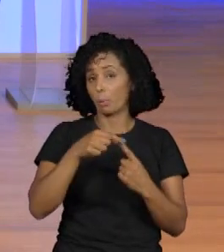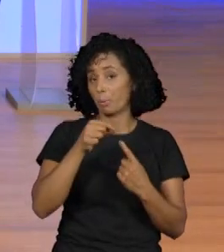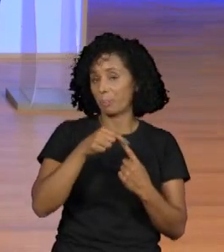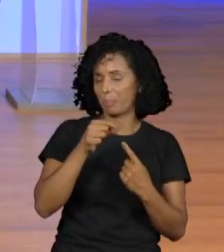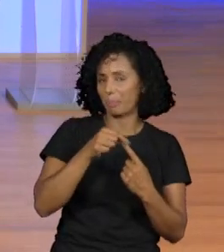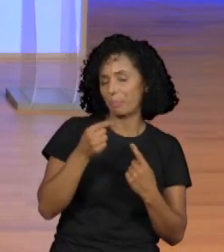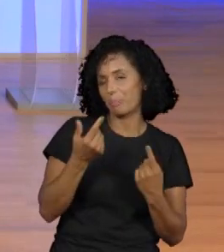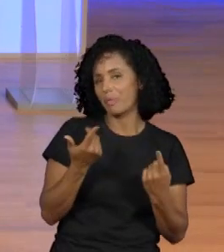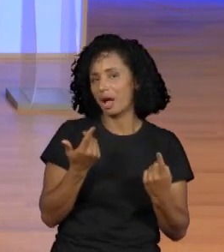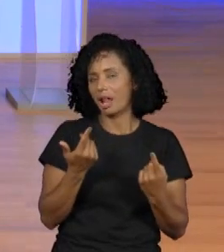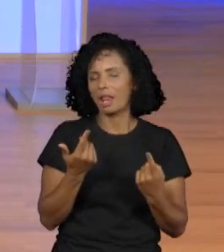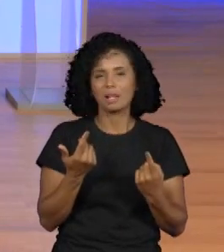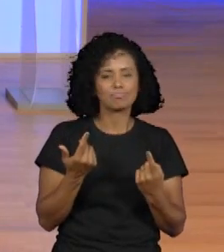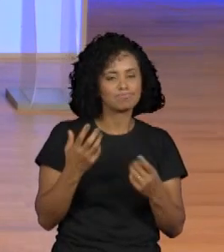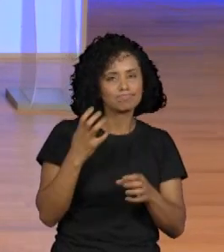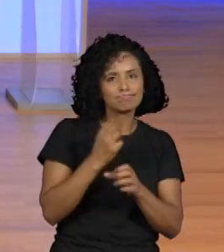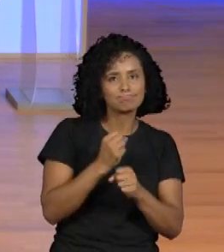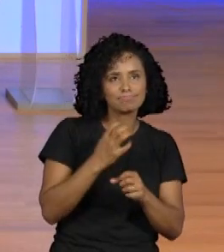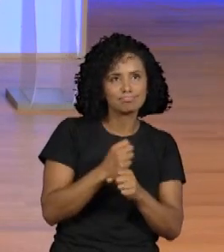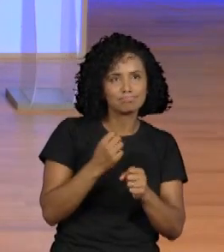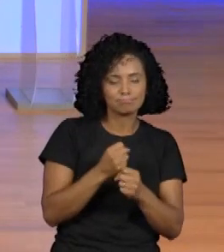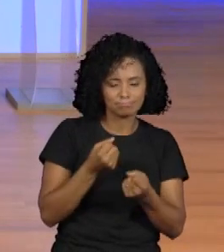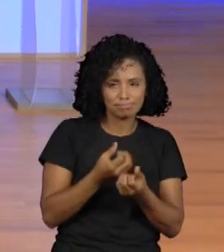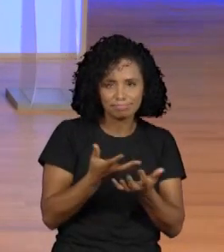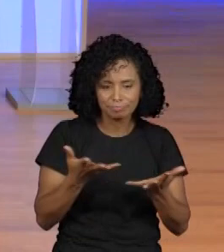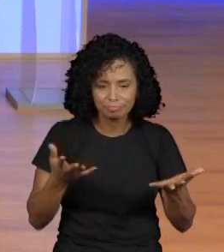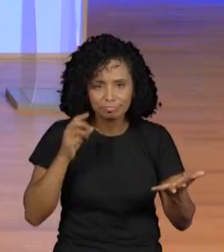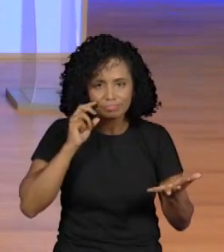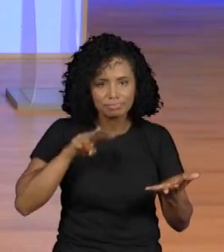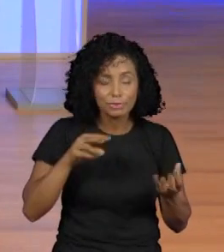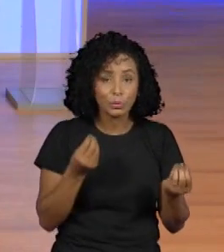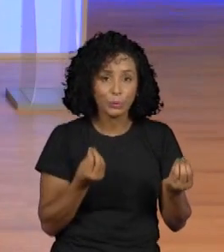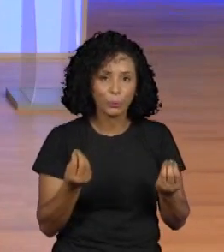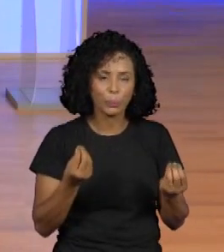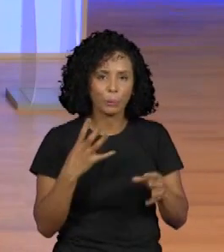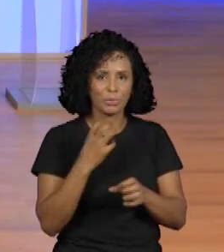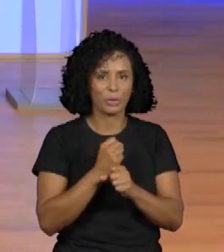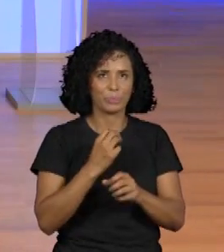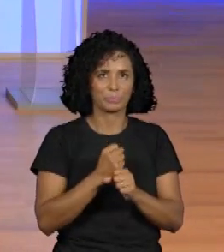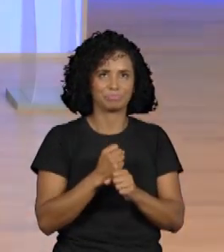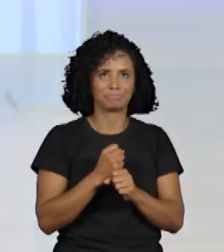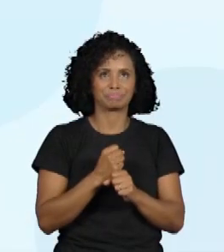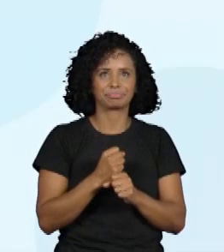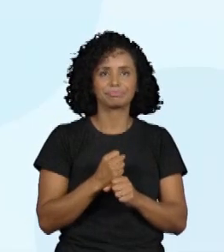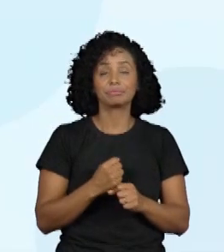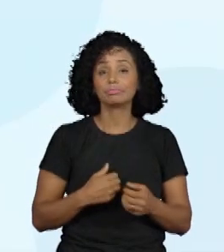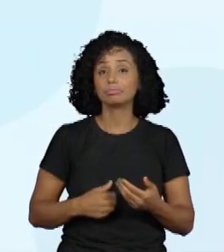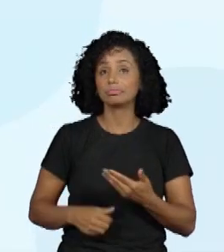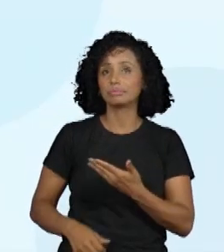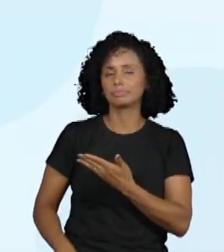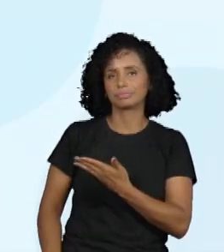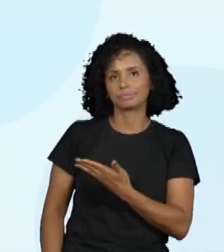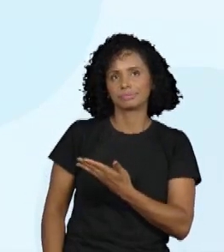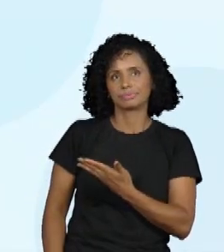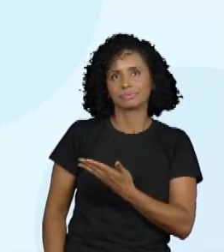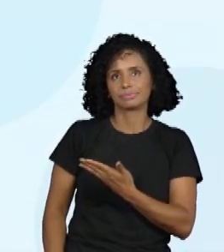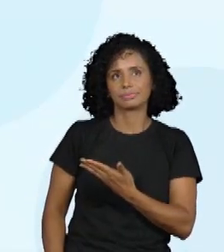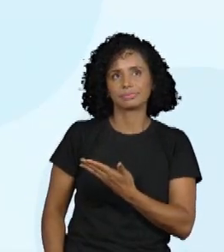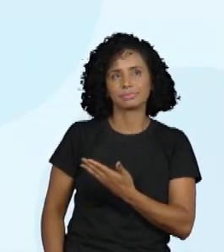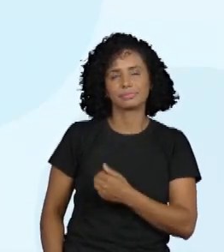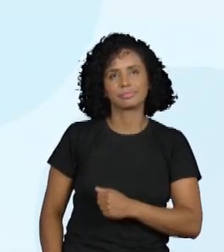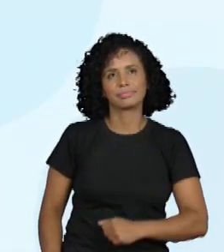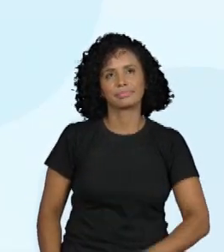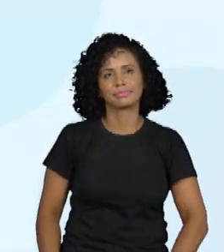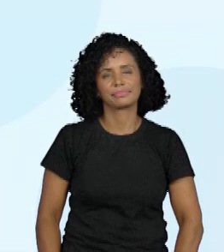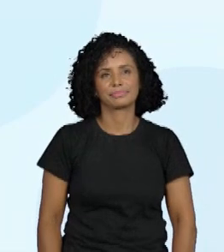um pouco melhor o que aconteceu lá na turma do Pedro. Vejam só. Então, nós temos aí uma tabela,